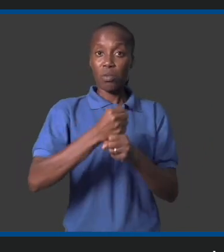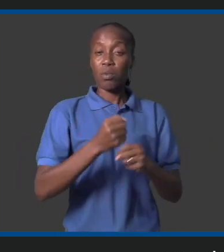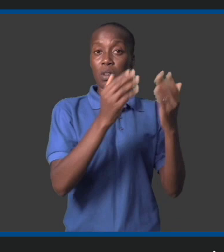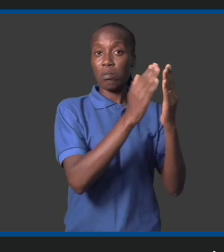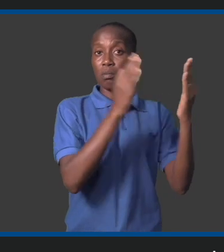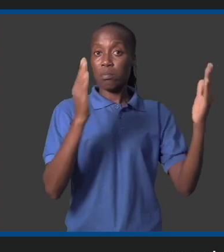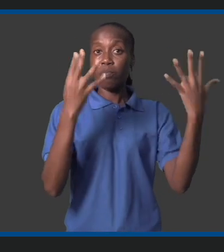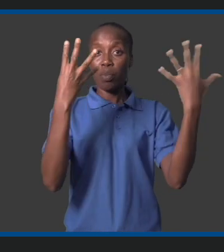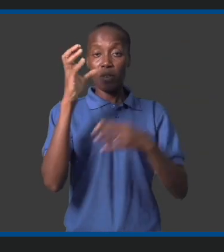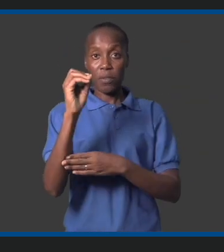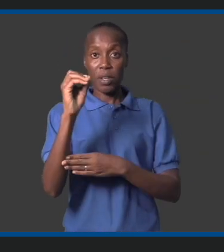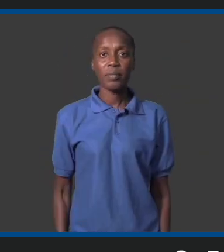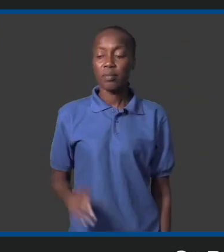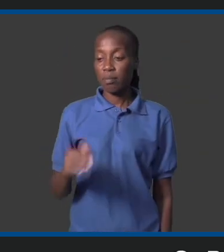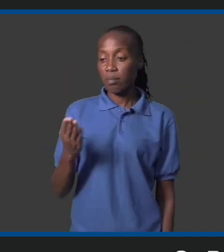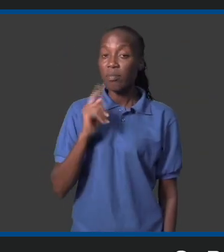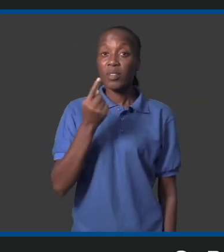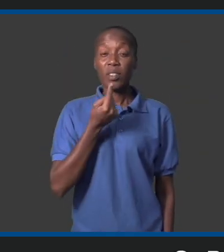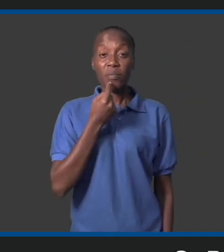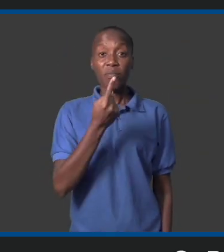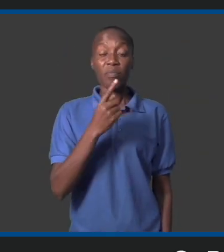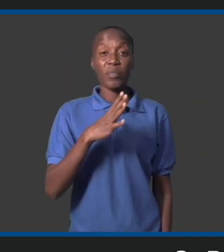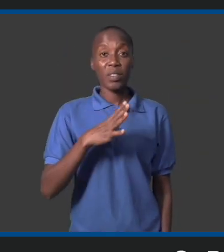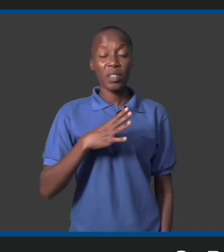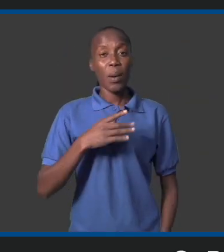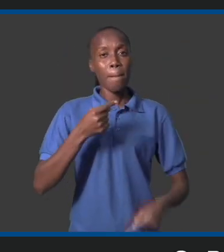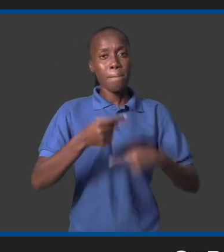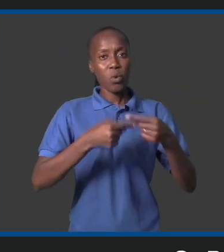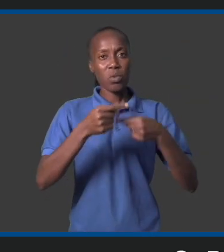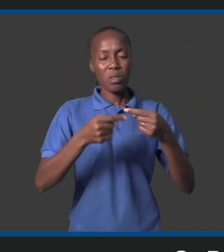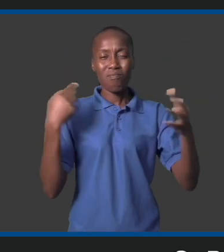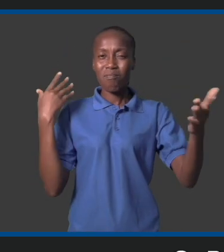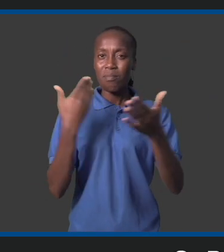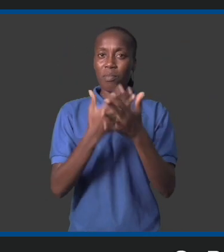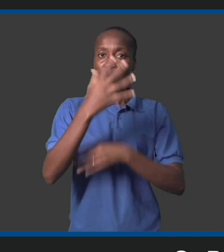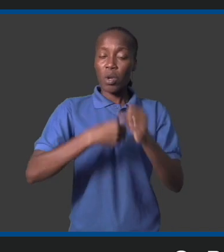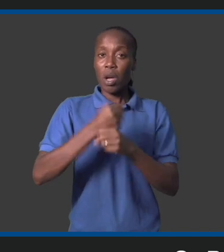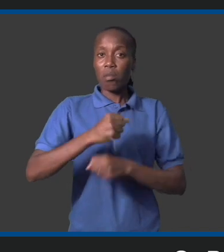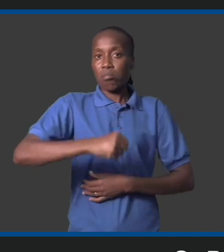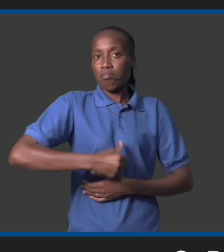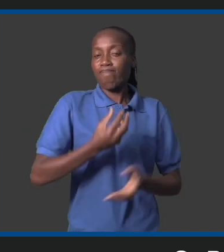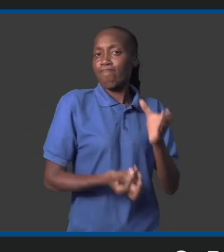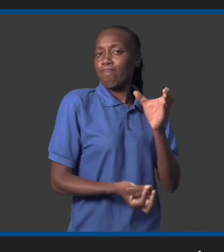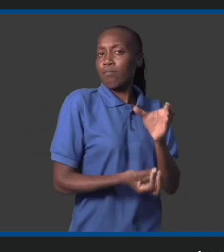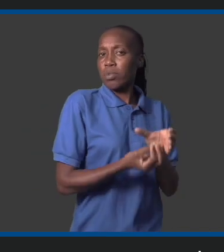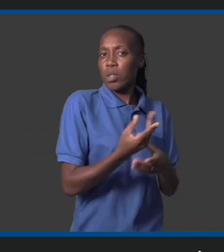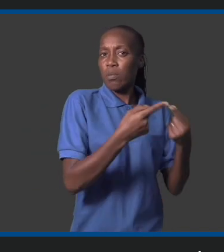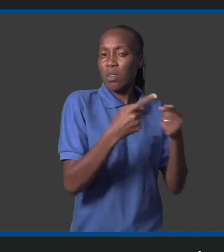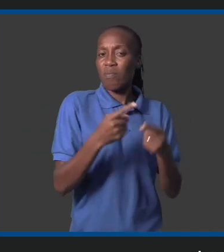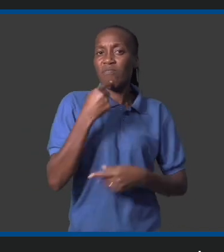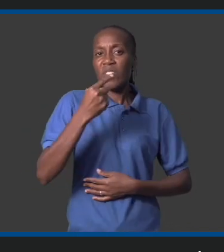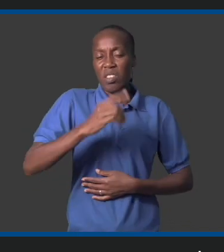década 90. Os Rockfellas, dona do sucesso Uma Vida de Cão,